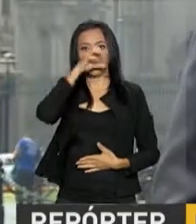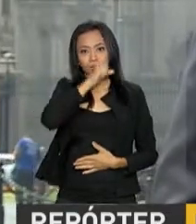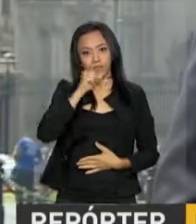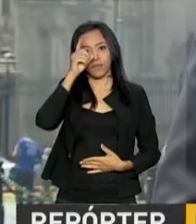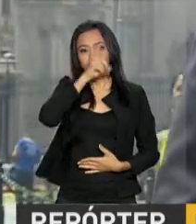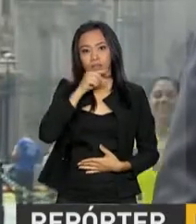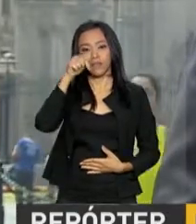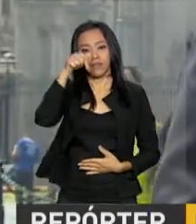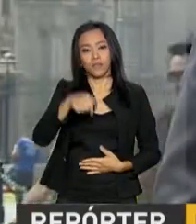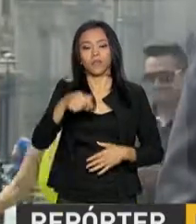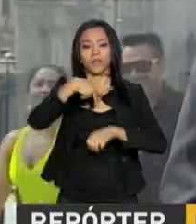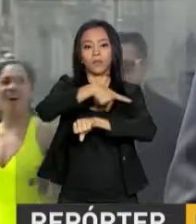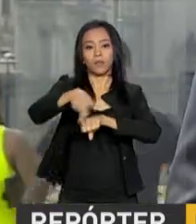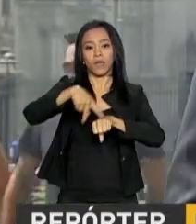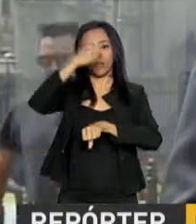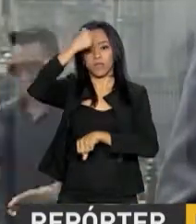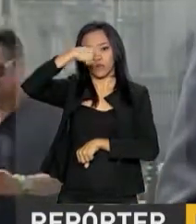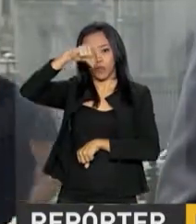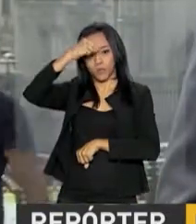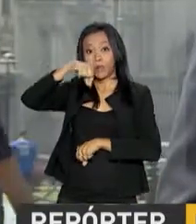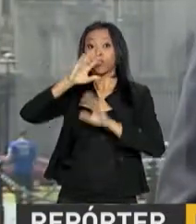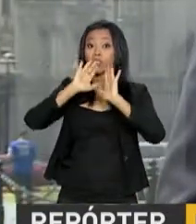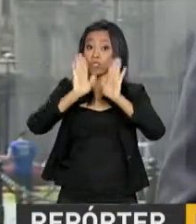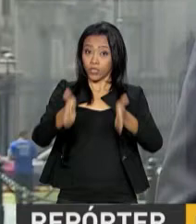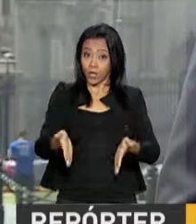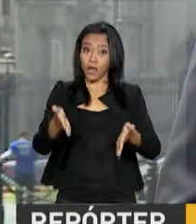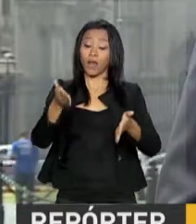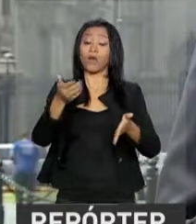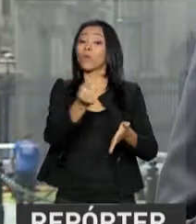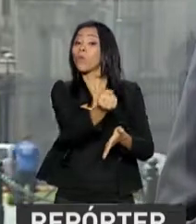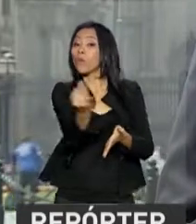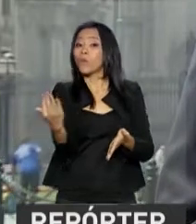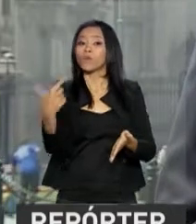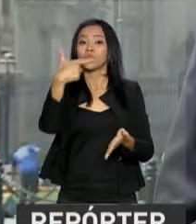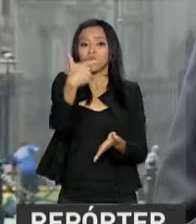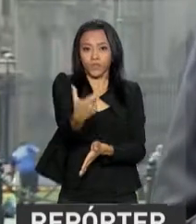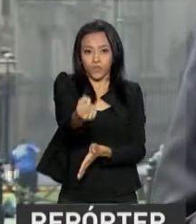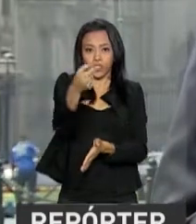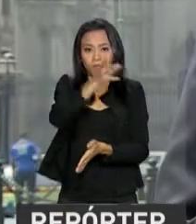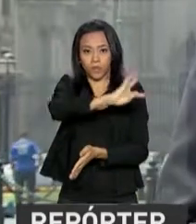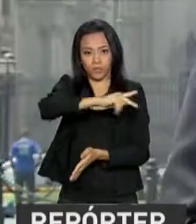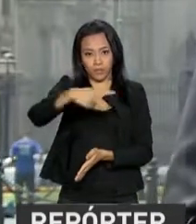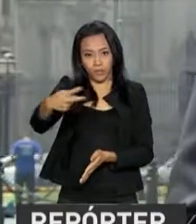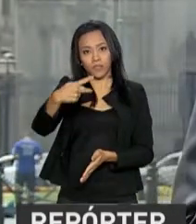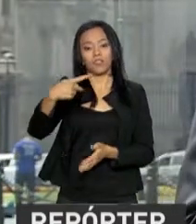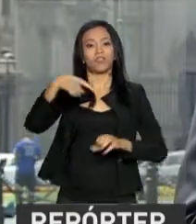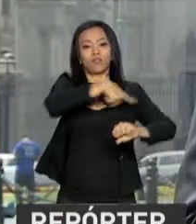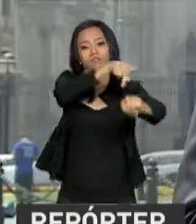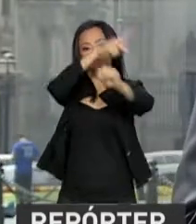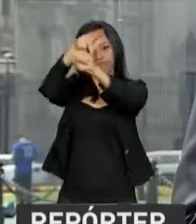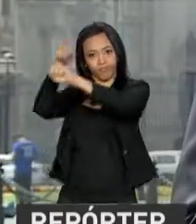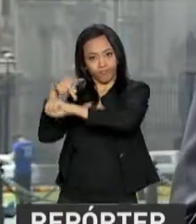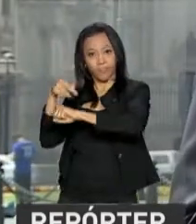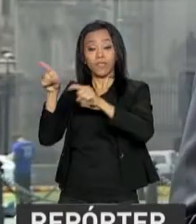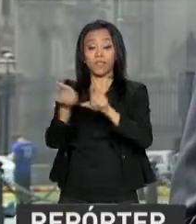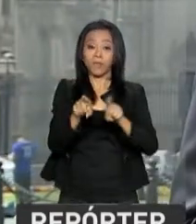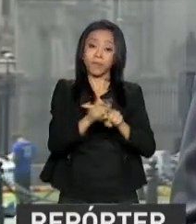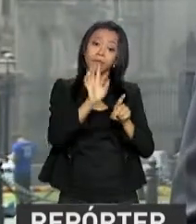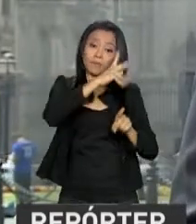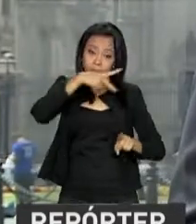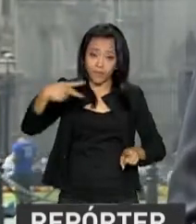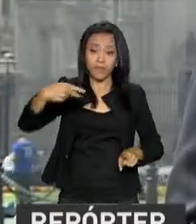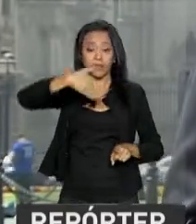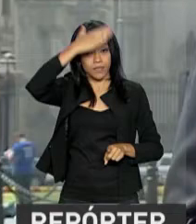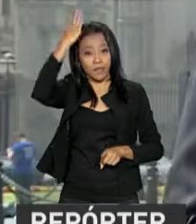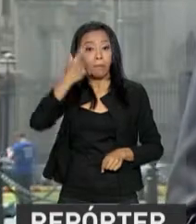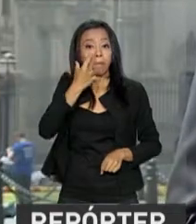lima no peru estão confirmados pelo menos 20 chefes de estado e de governo entre eles o presidente michel